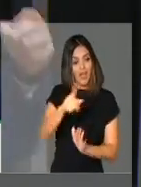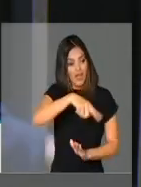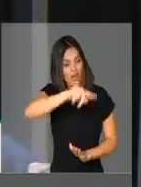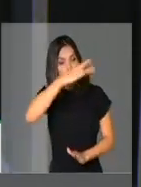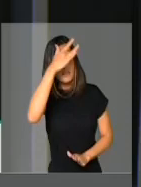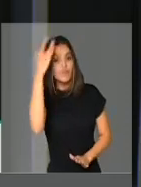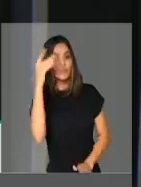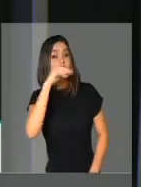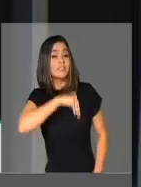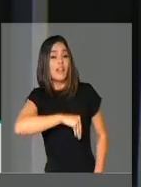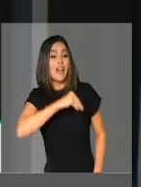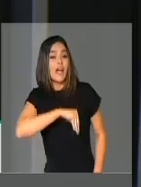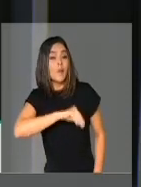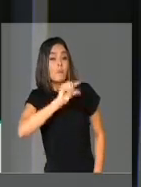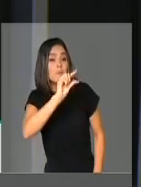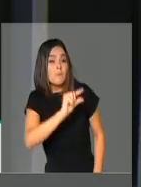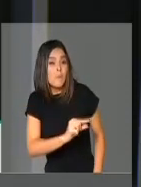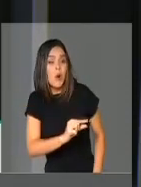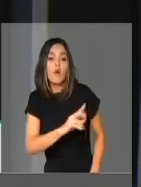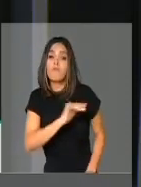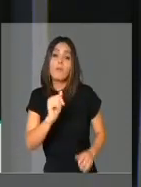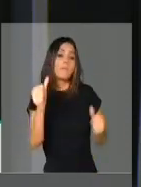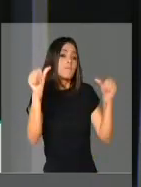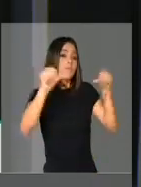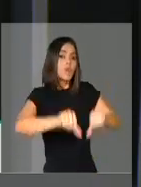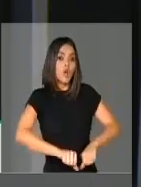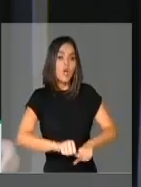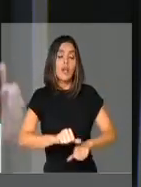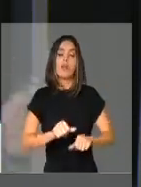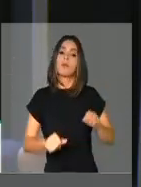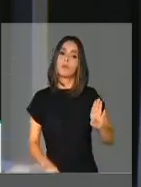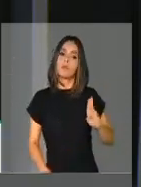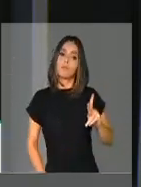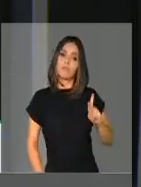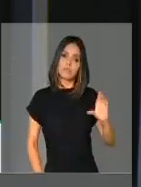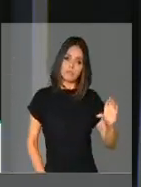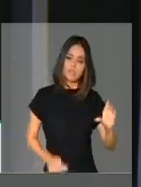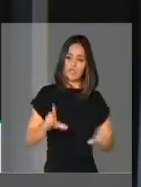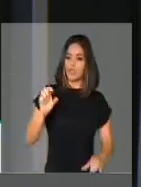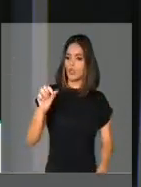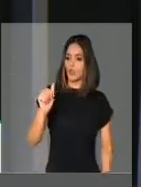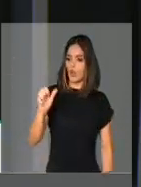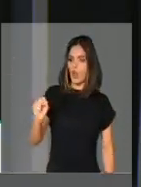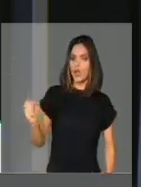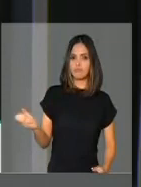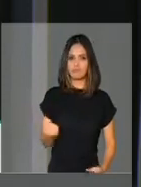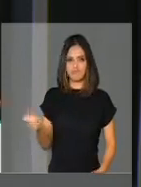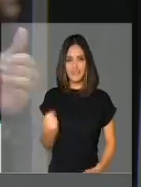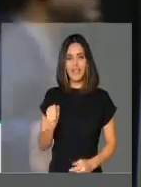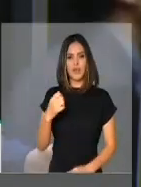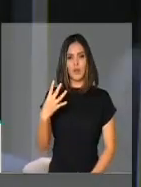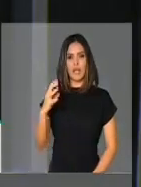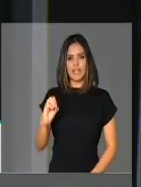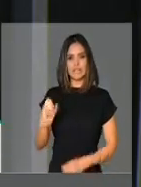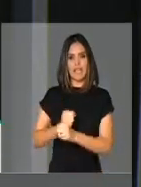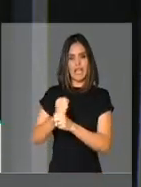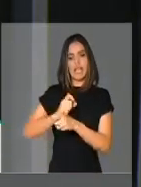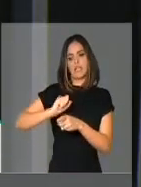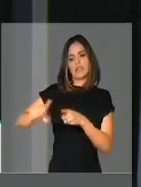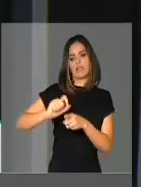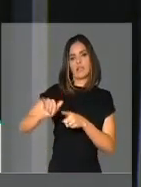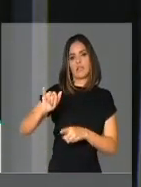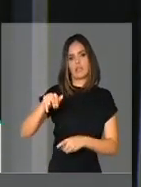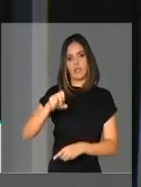menores rendimentos, atacando quem ganha BPC, LOAS, 40 anos de contribuição para ter